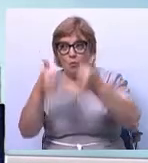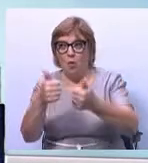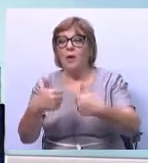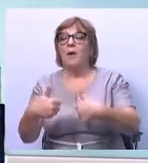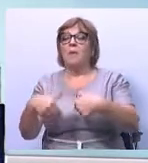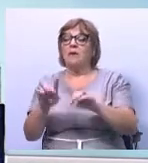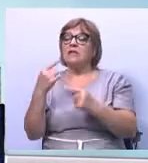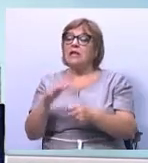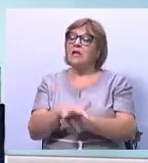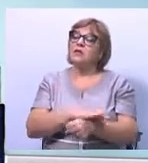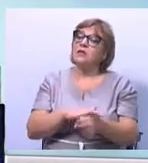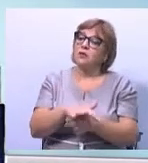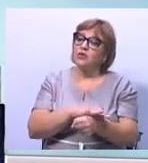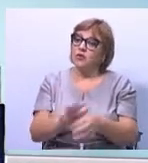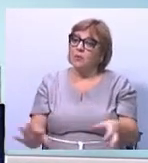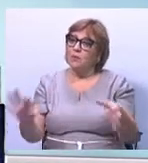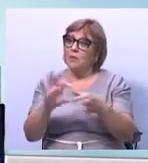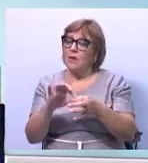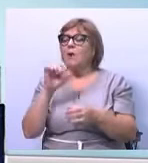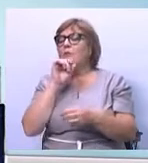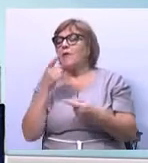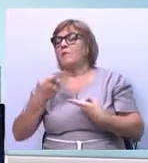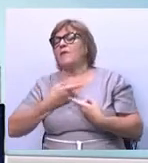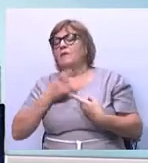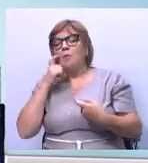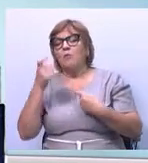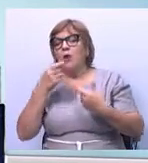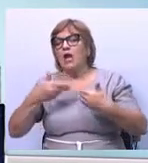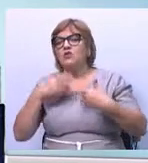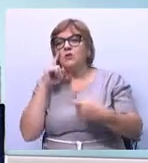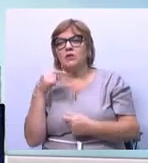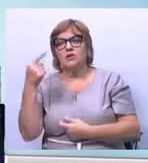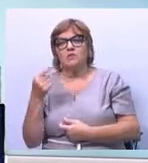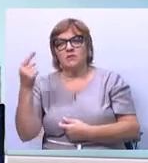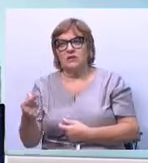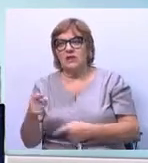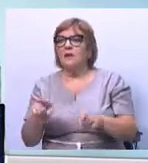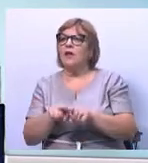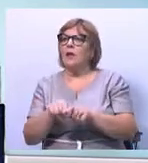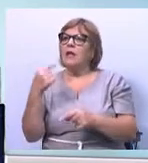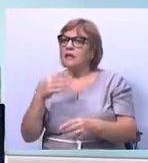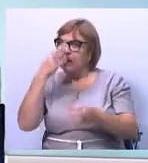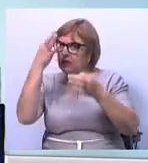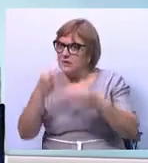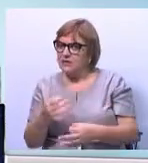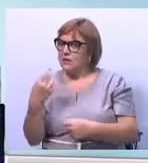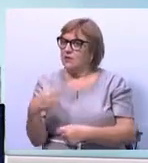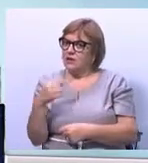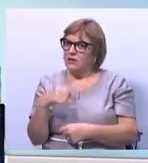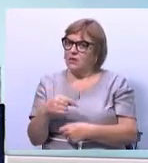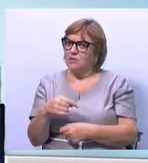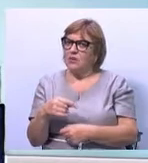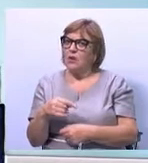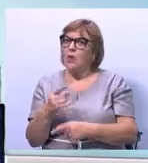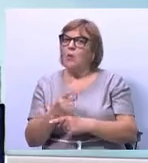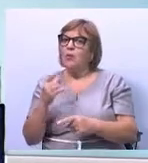mas existem situações em que podemos e devemos procurar ajuda especializada para termos a certeza daquilo que estamos a